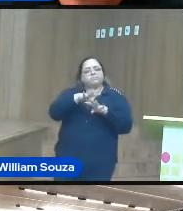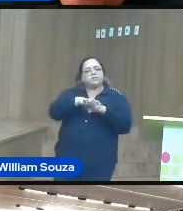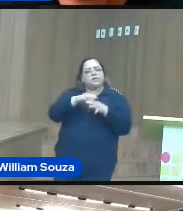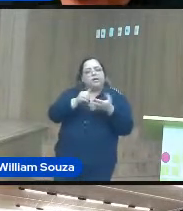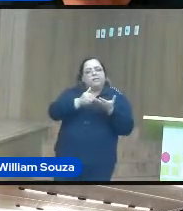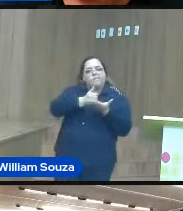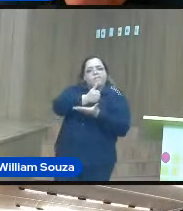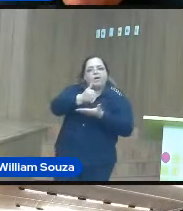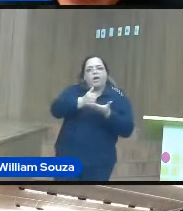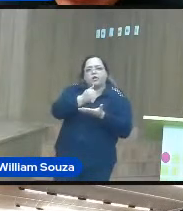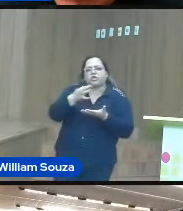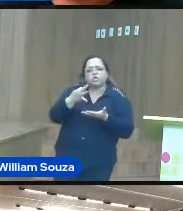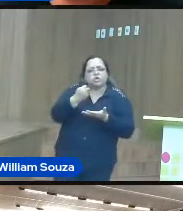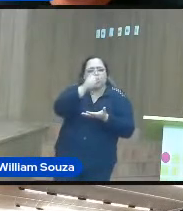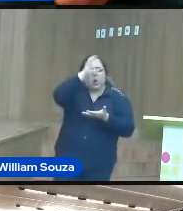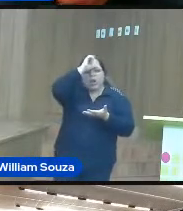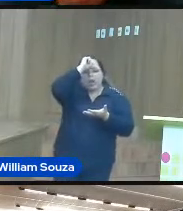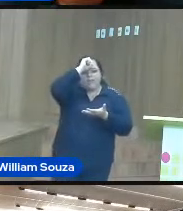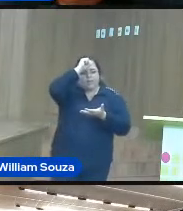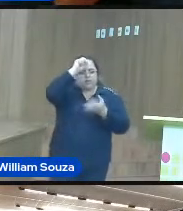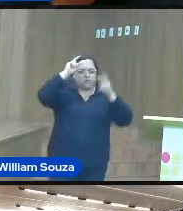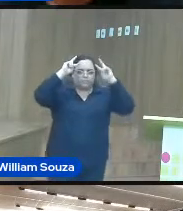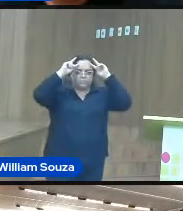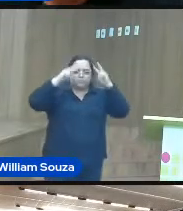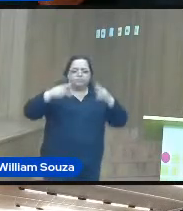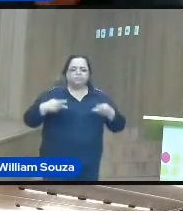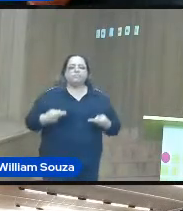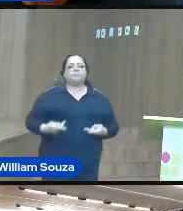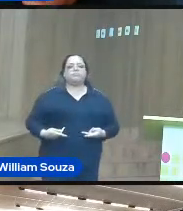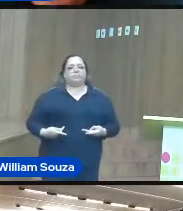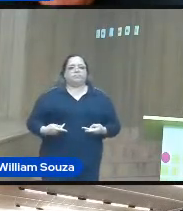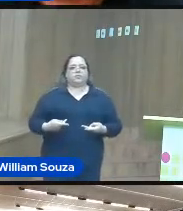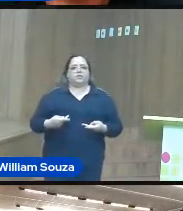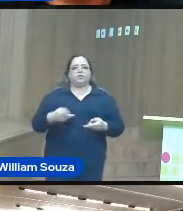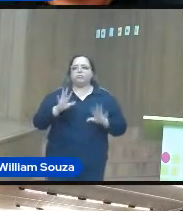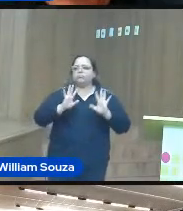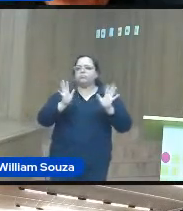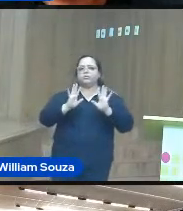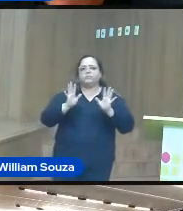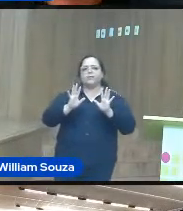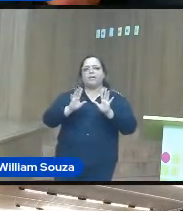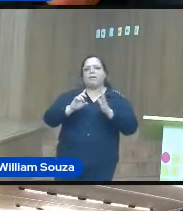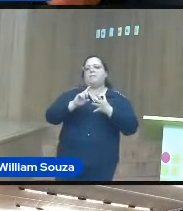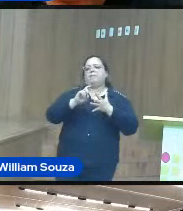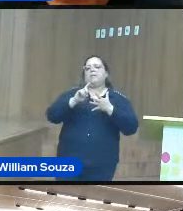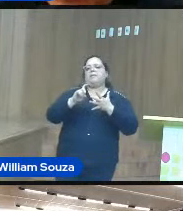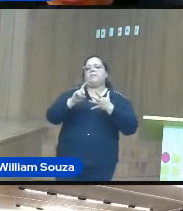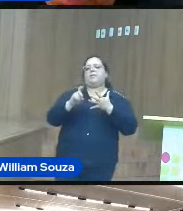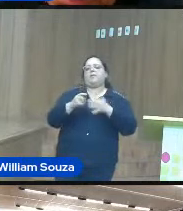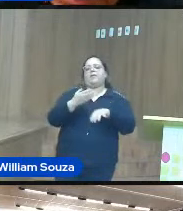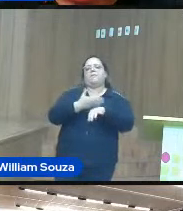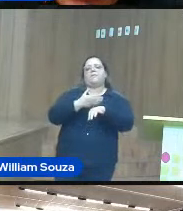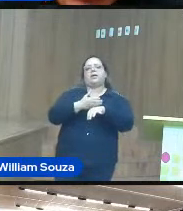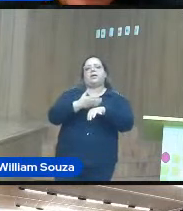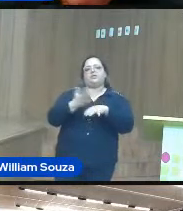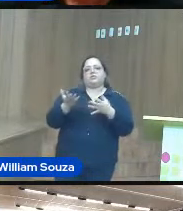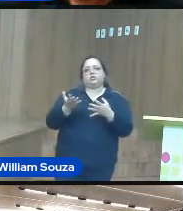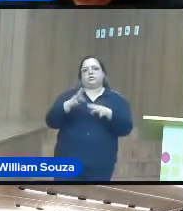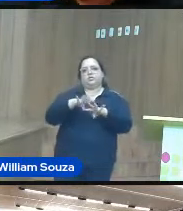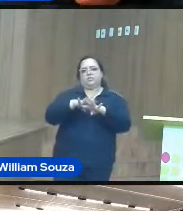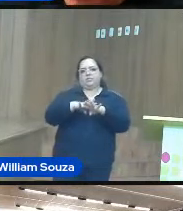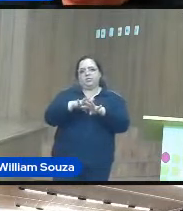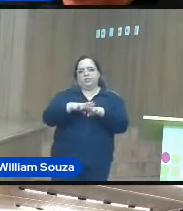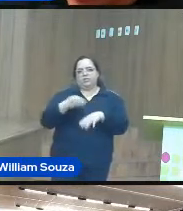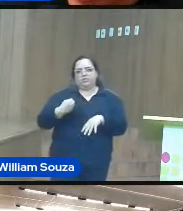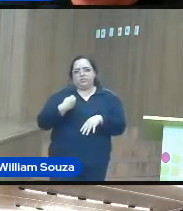pode discutir o valor prático de tal disciplina. Então, a gente vê nessa fala do professor Euclides Roxo